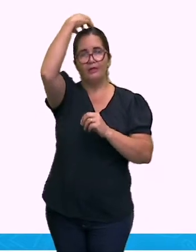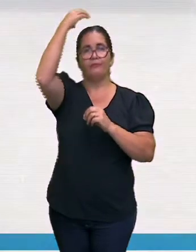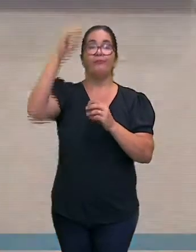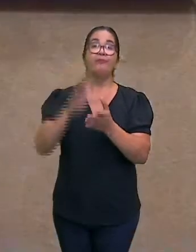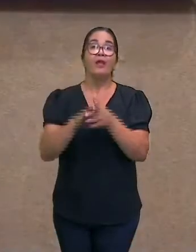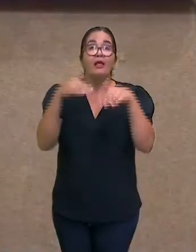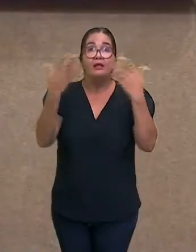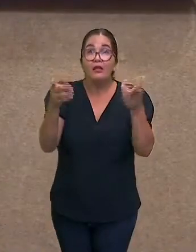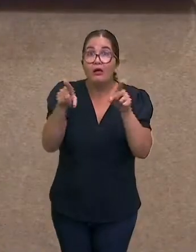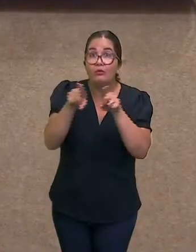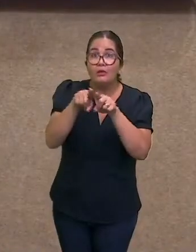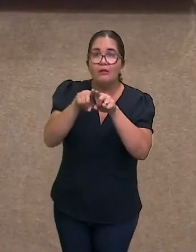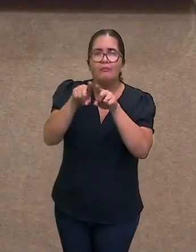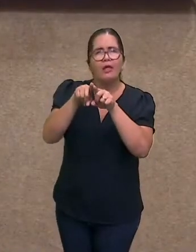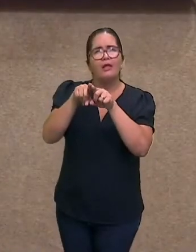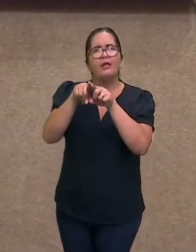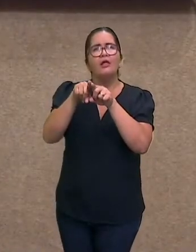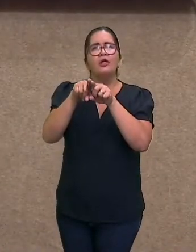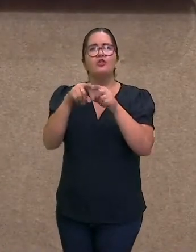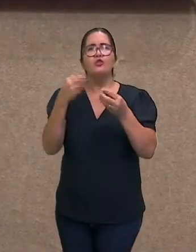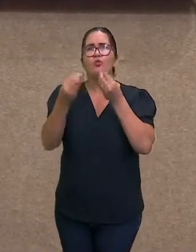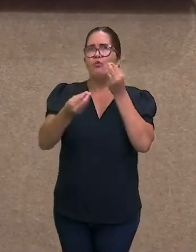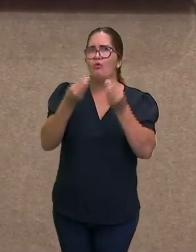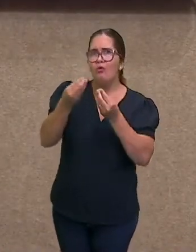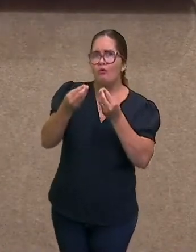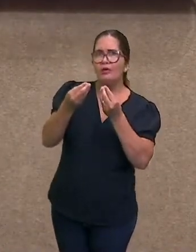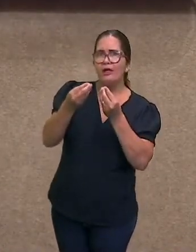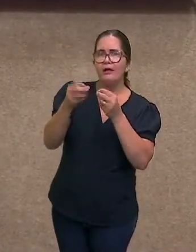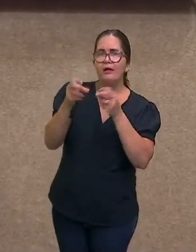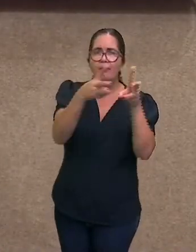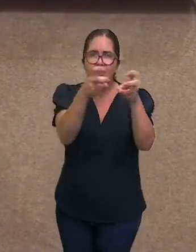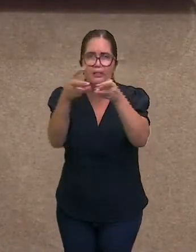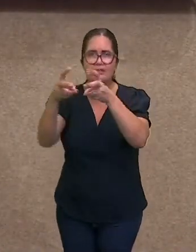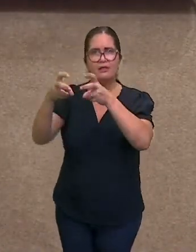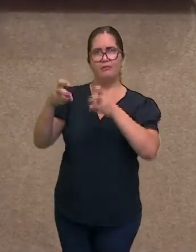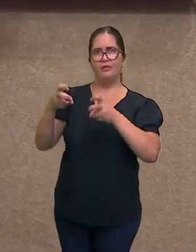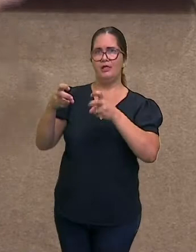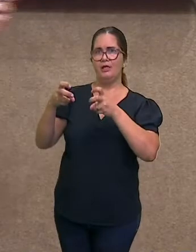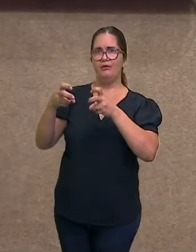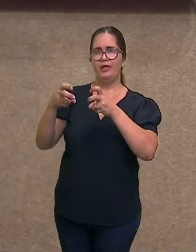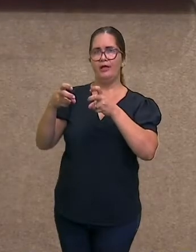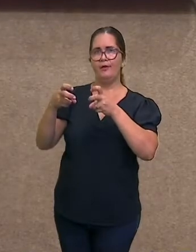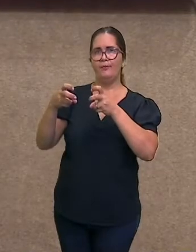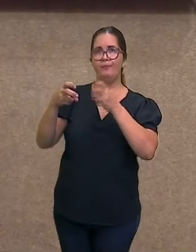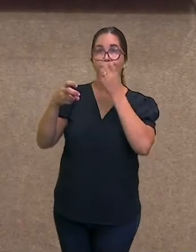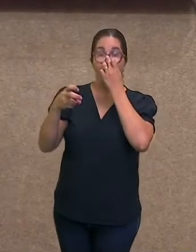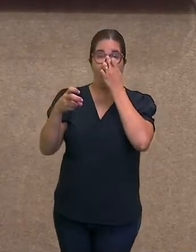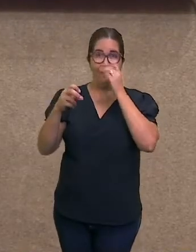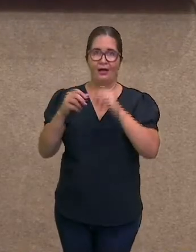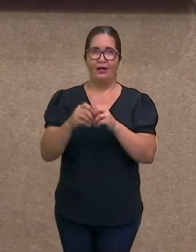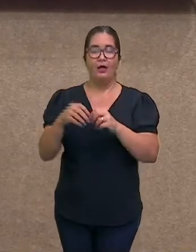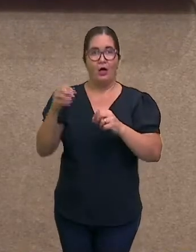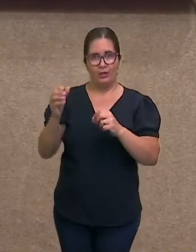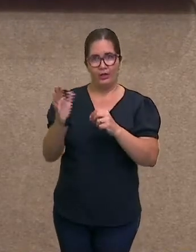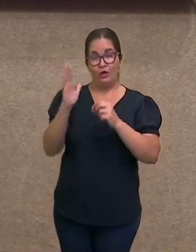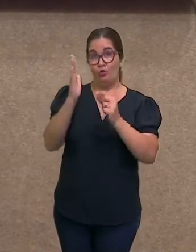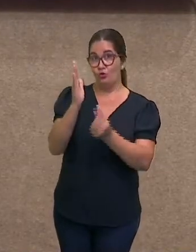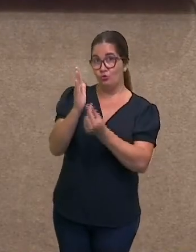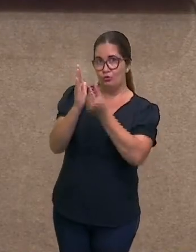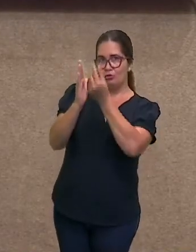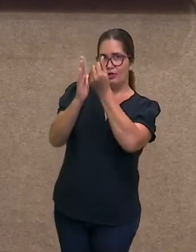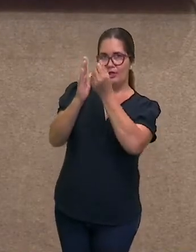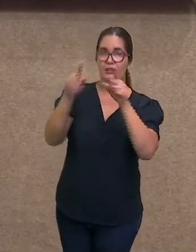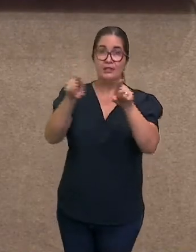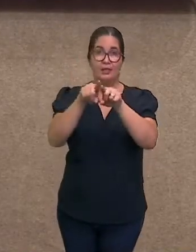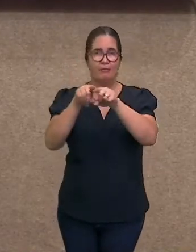monárquica. Esta centralização, que tanto a burguesia quanto a nobreza estavam de comum